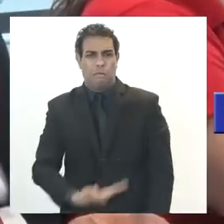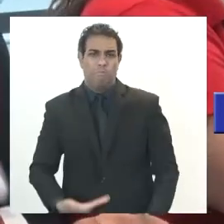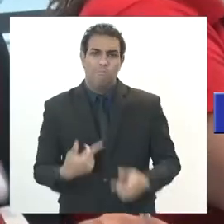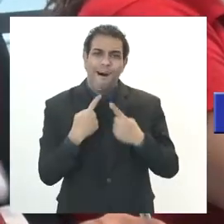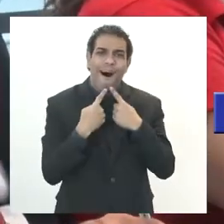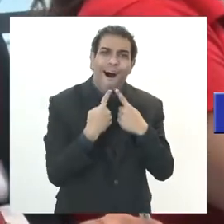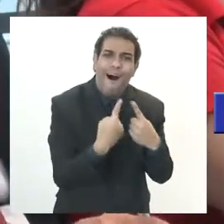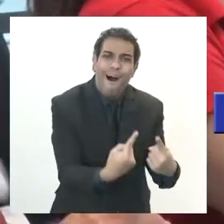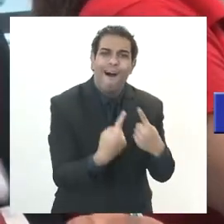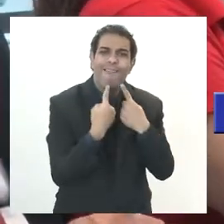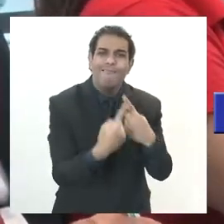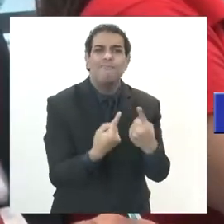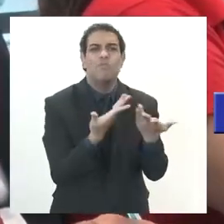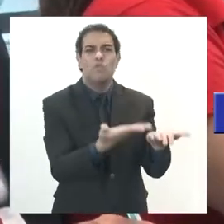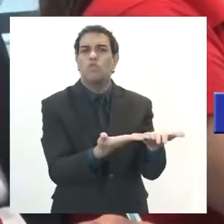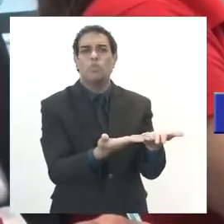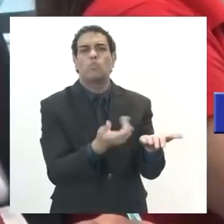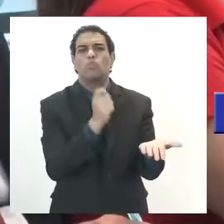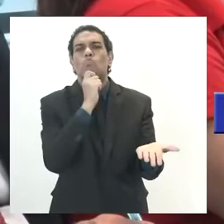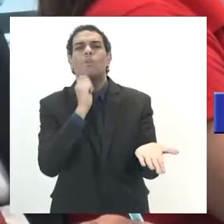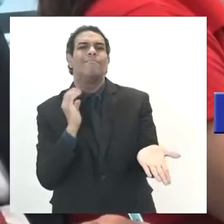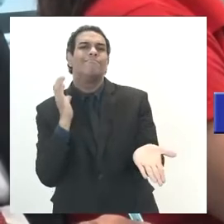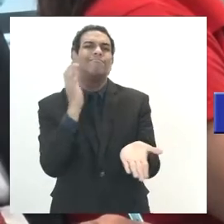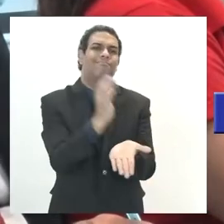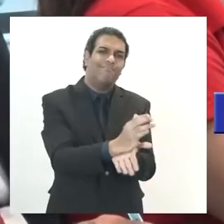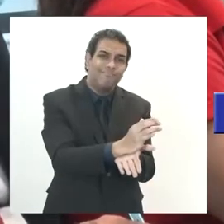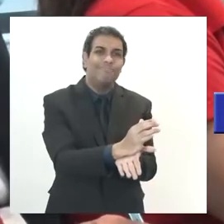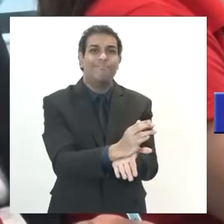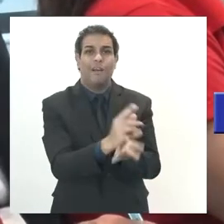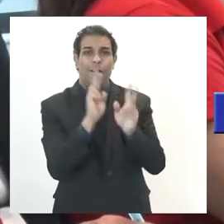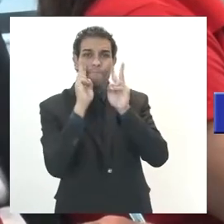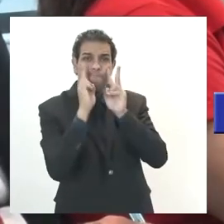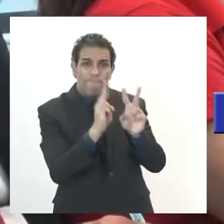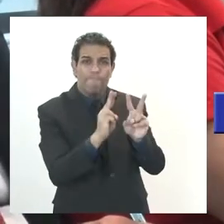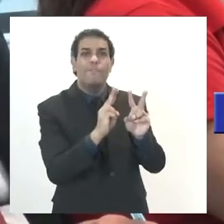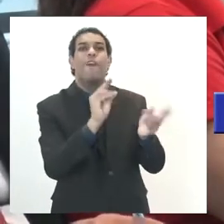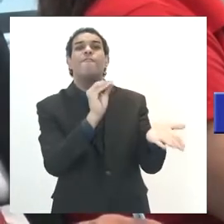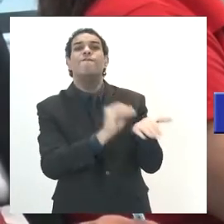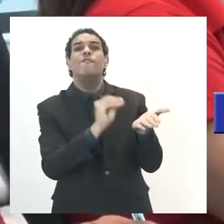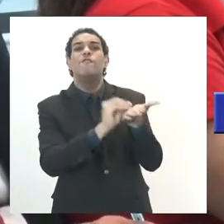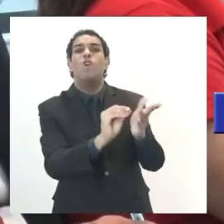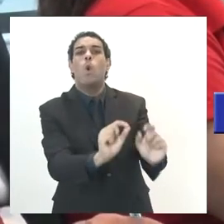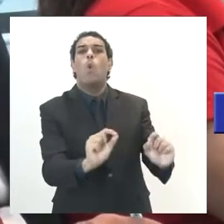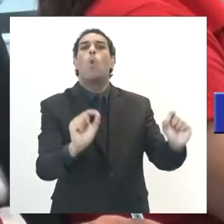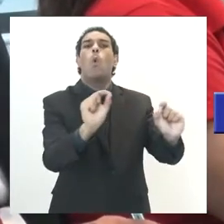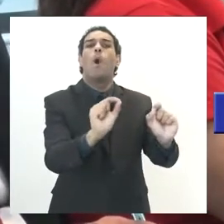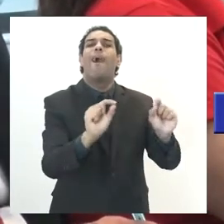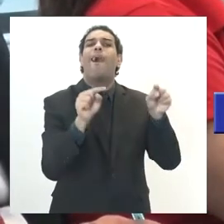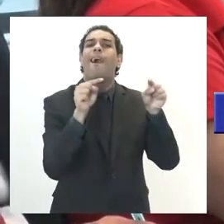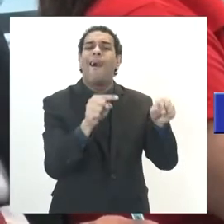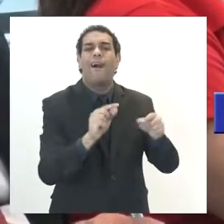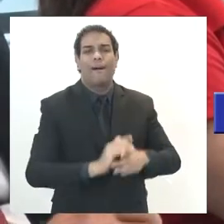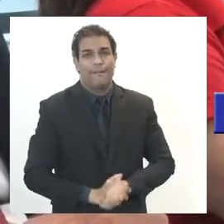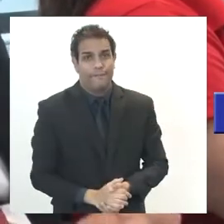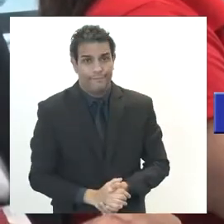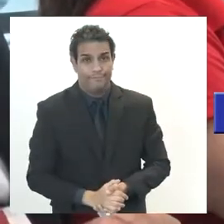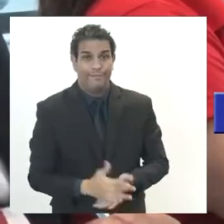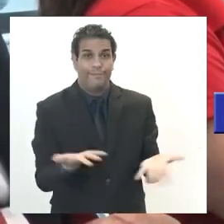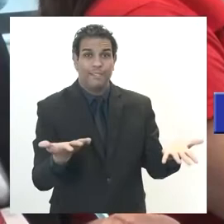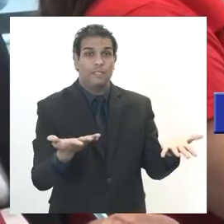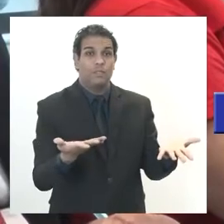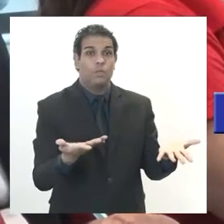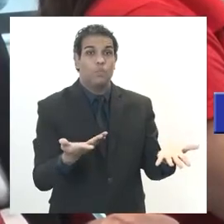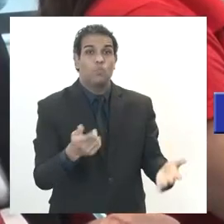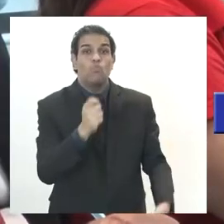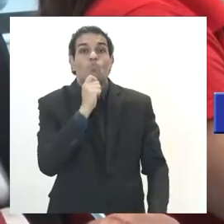Reclamando a falta de recursos mas você vê que a falta é a falta é condições